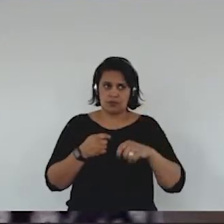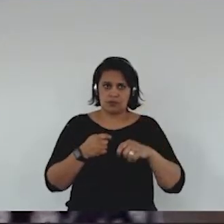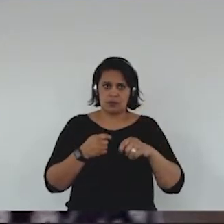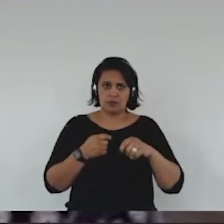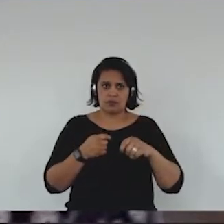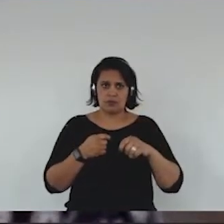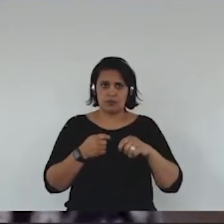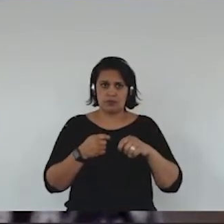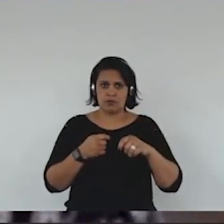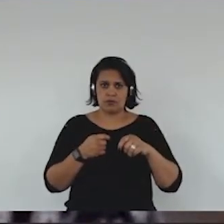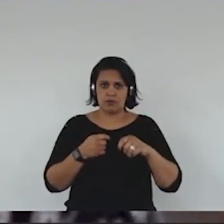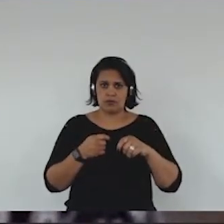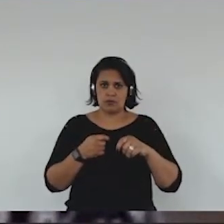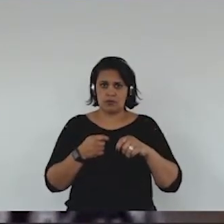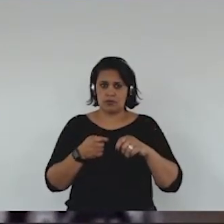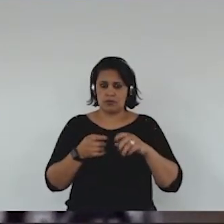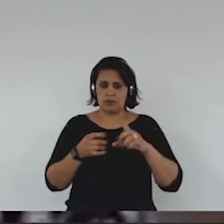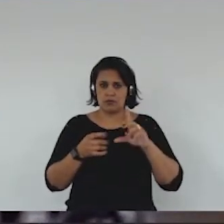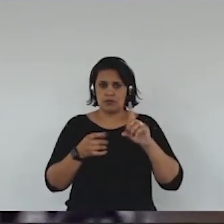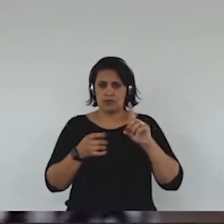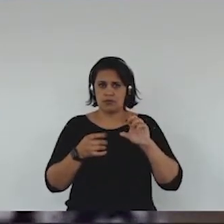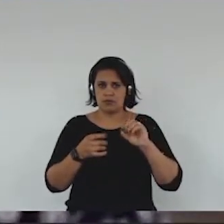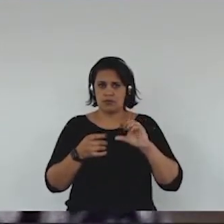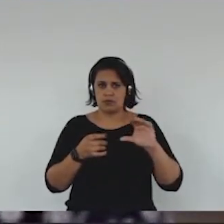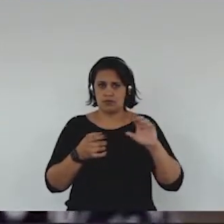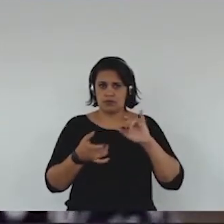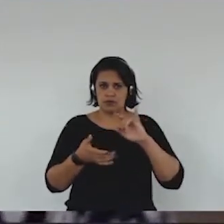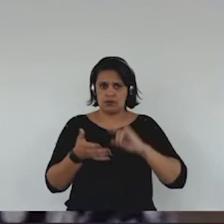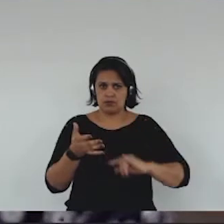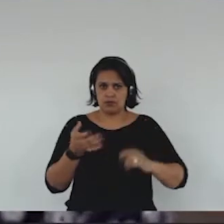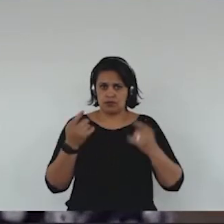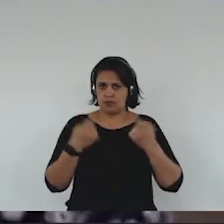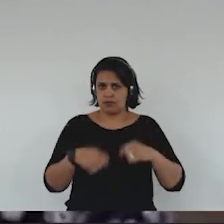arbitragem ad hoc, sem administração de uma câmara.